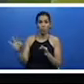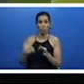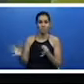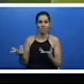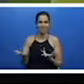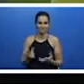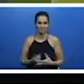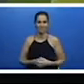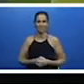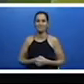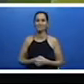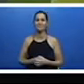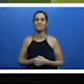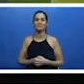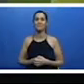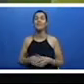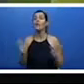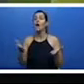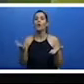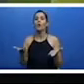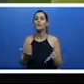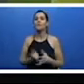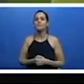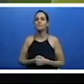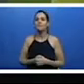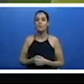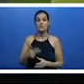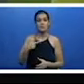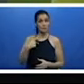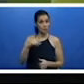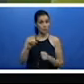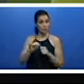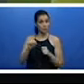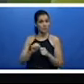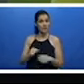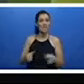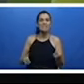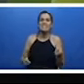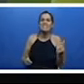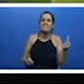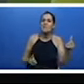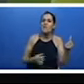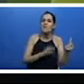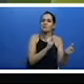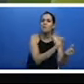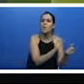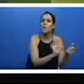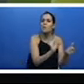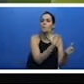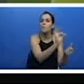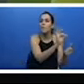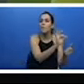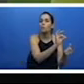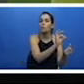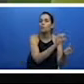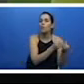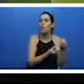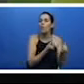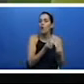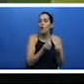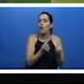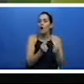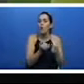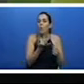10 cordas. E agora, se eu fizer 6, como que eu posso identificar um padrão nisso daqui?